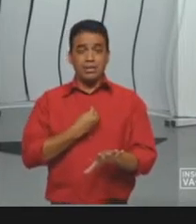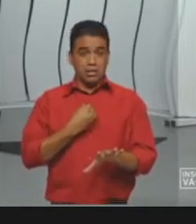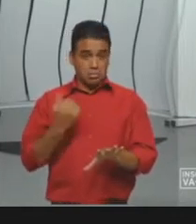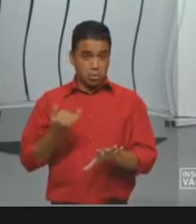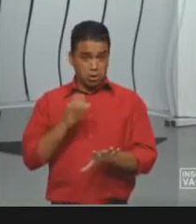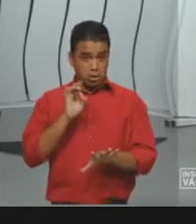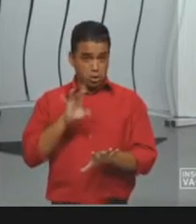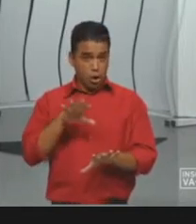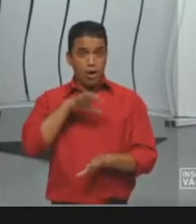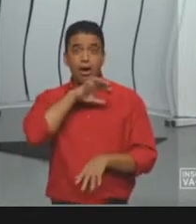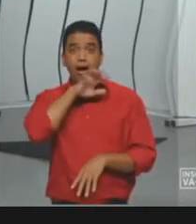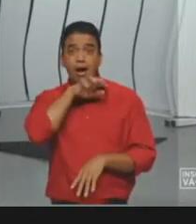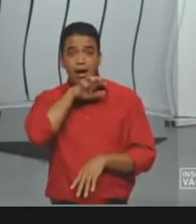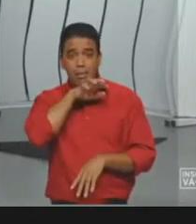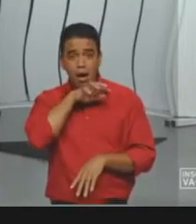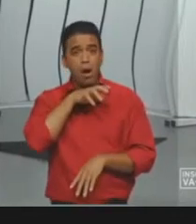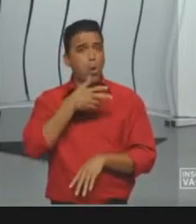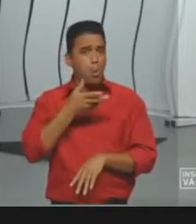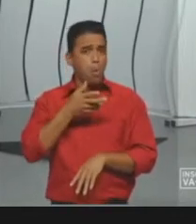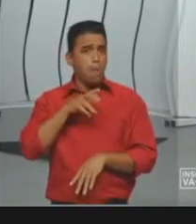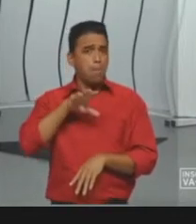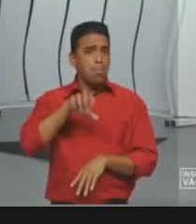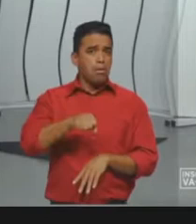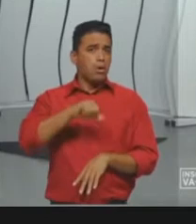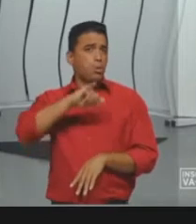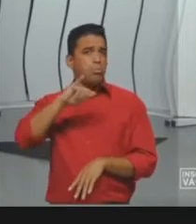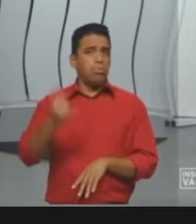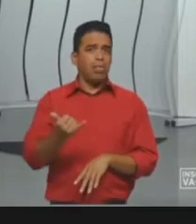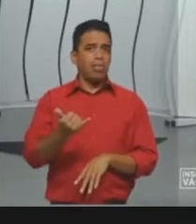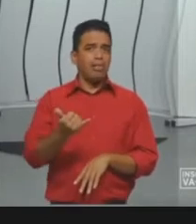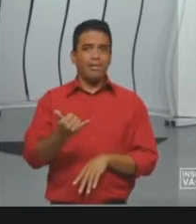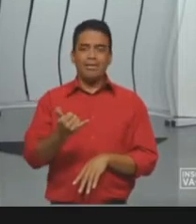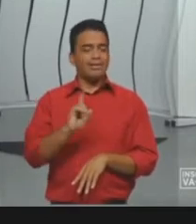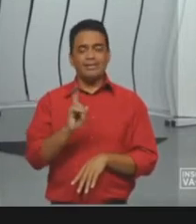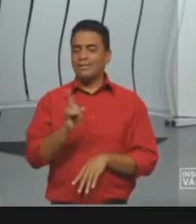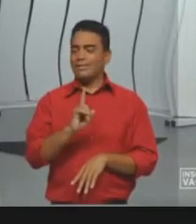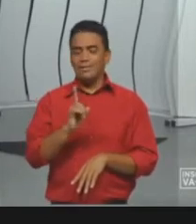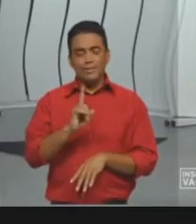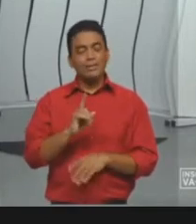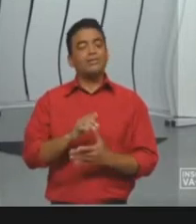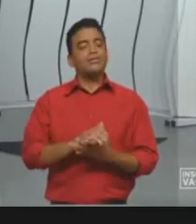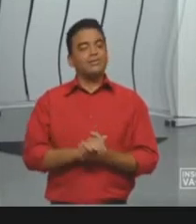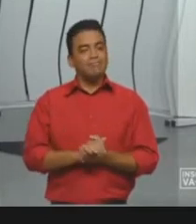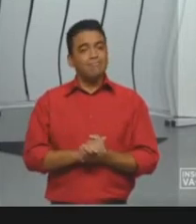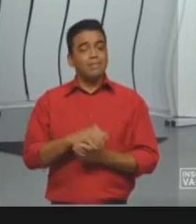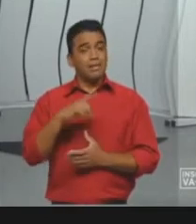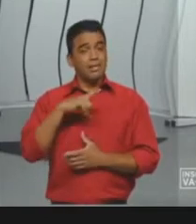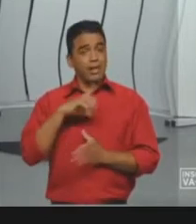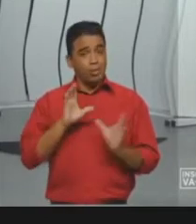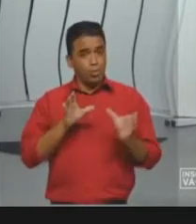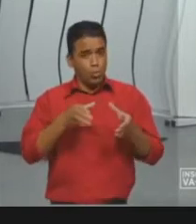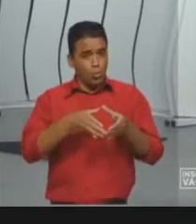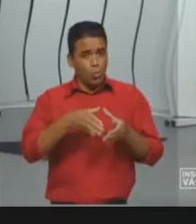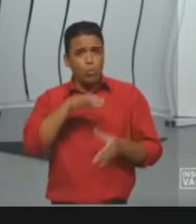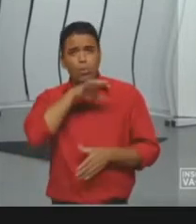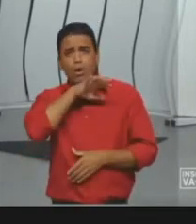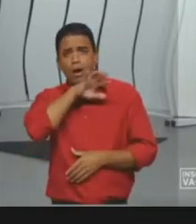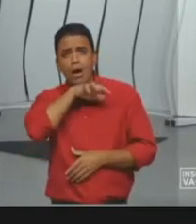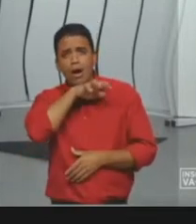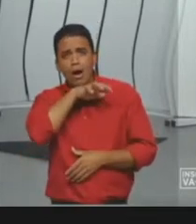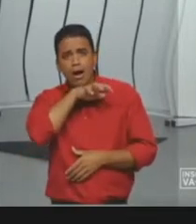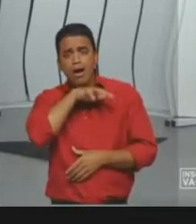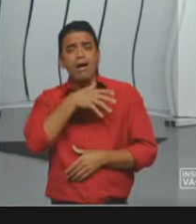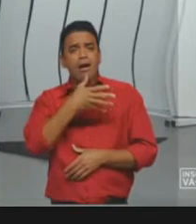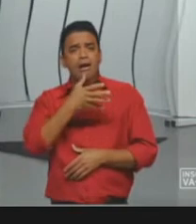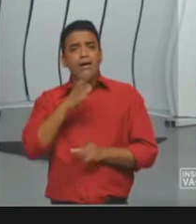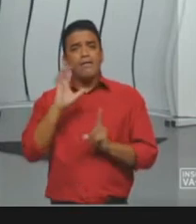desses animais que nós utilizamos diretamente. Muitos animais influenciam nossa vida e às vezes nós não percebemos diretamente. Vou